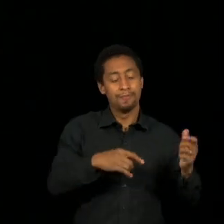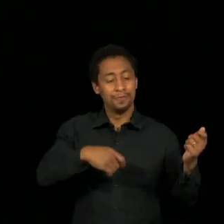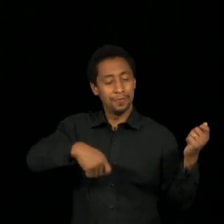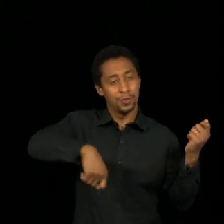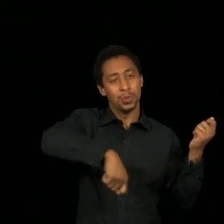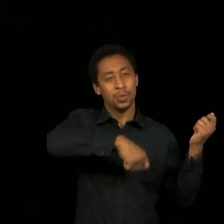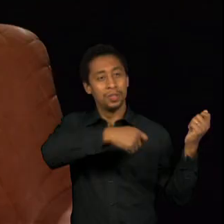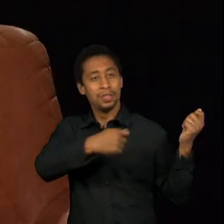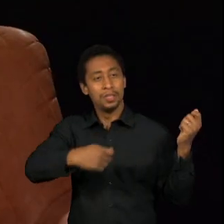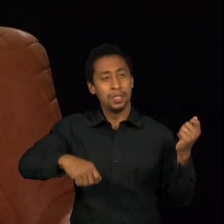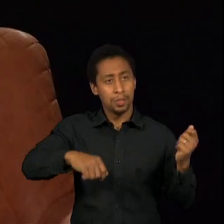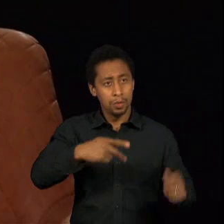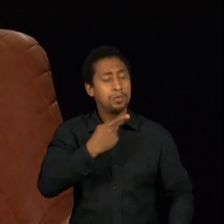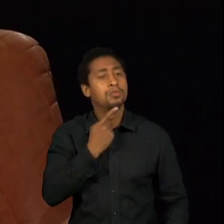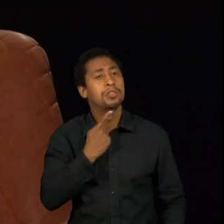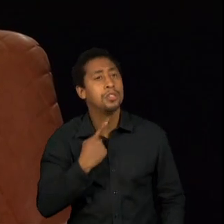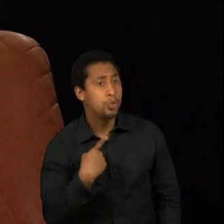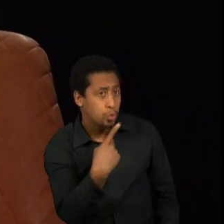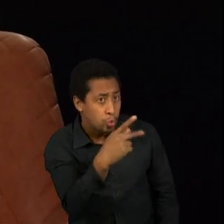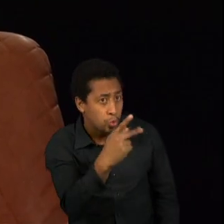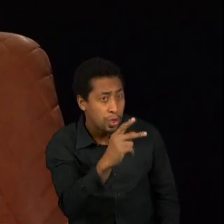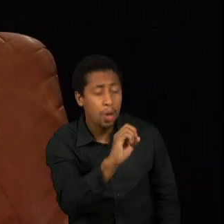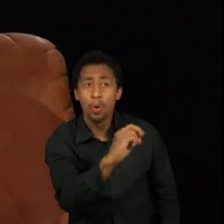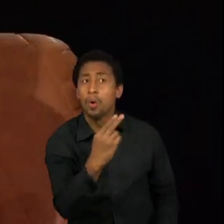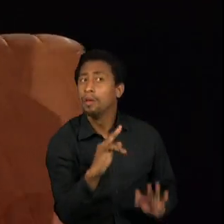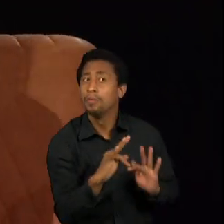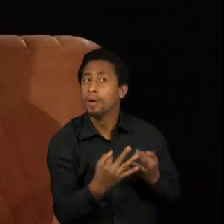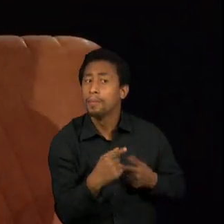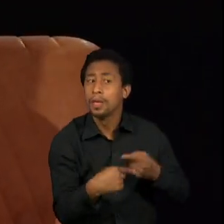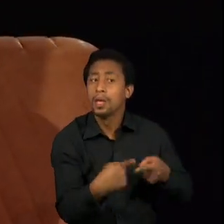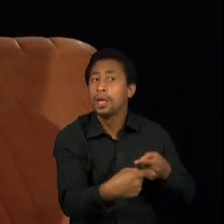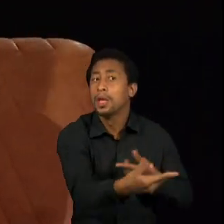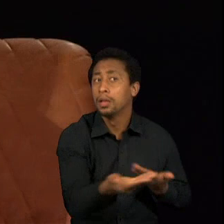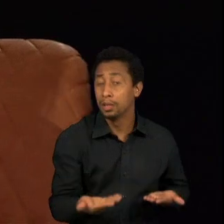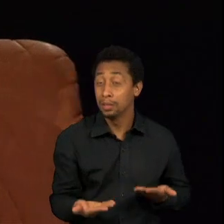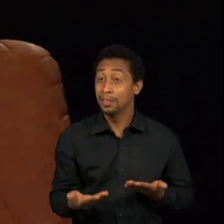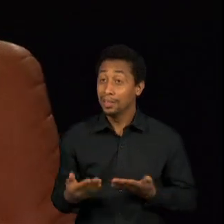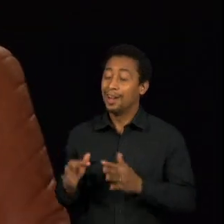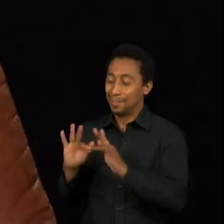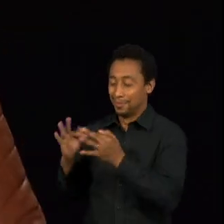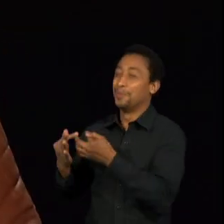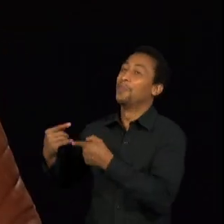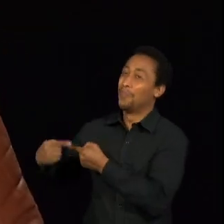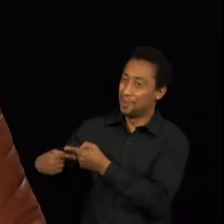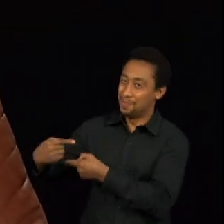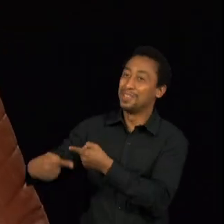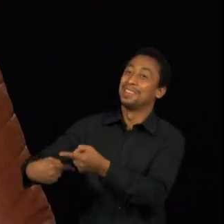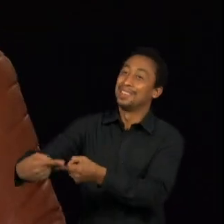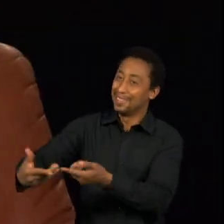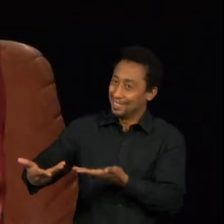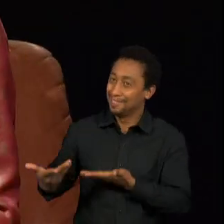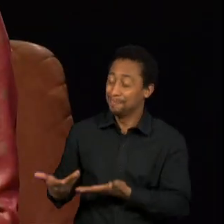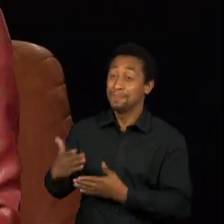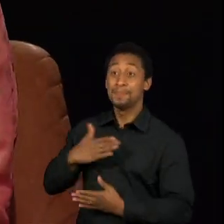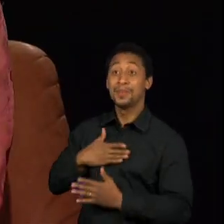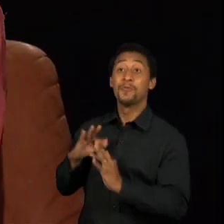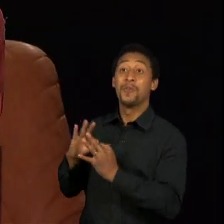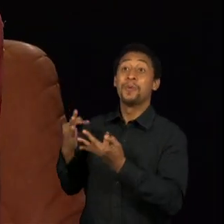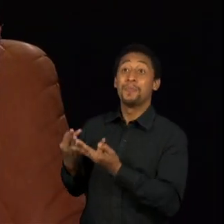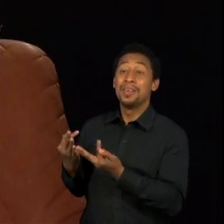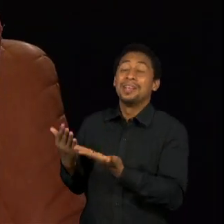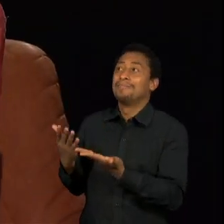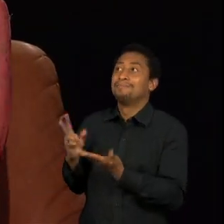coisa da família? Isso veio com a família, né? Mas eu sou de família de musicistas.